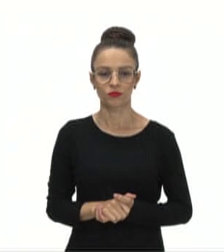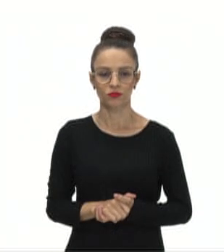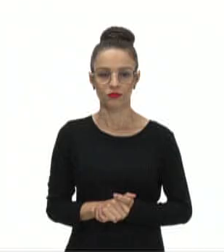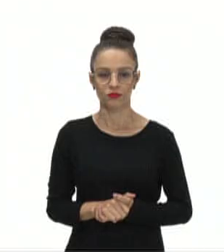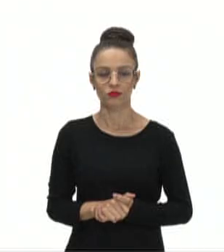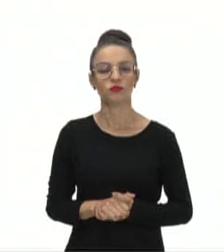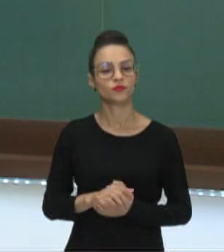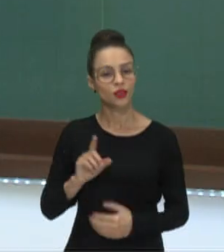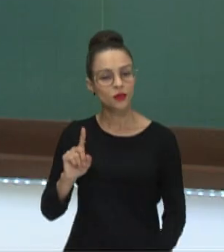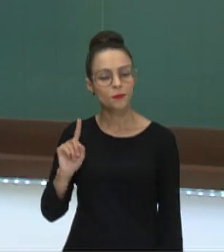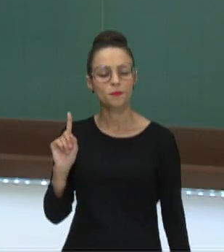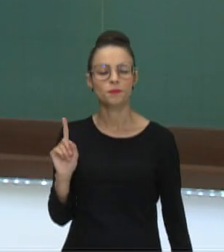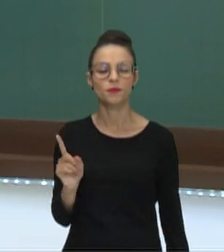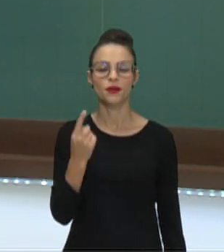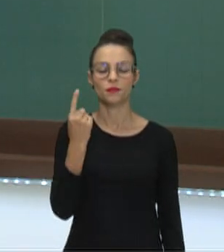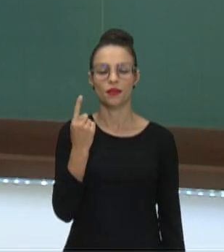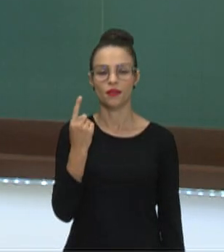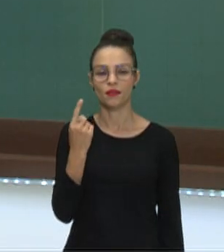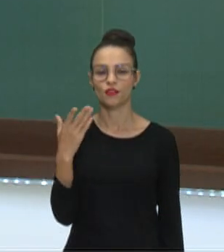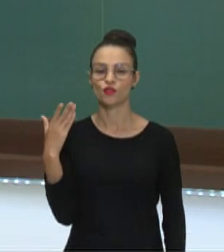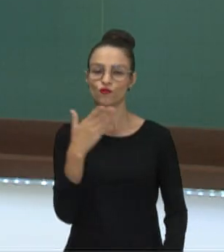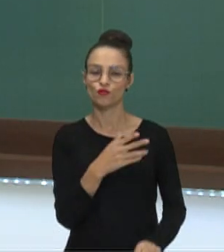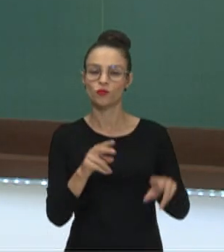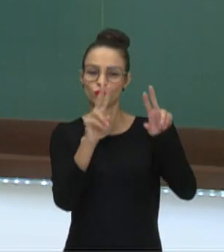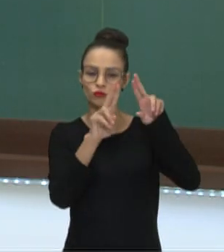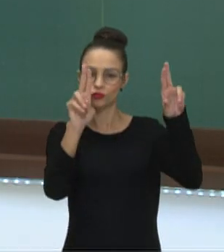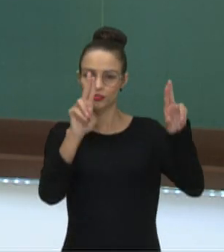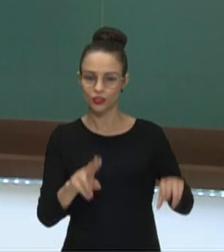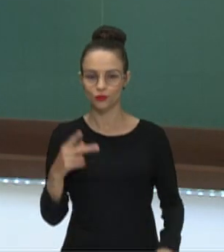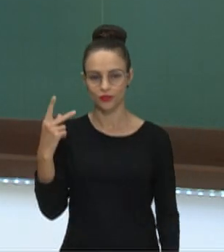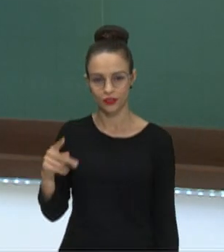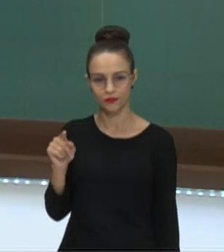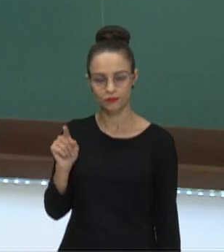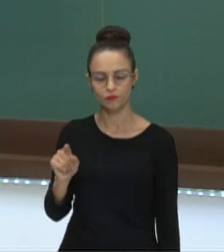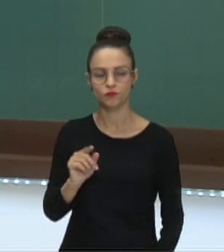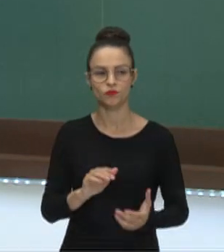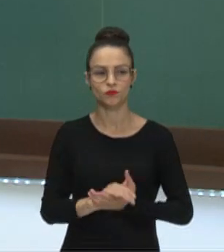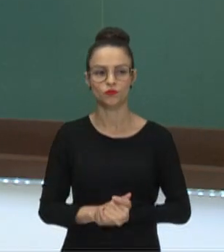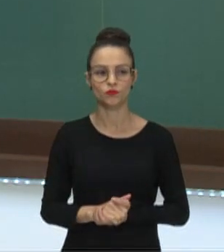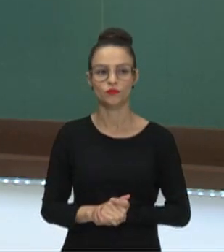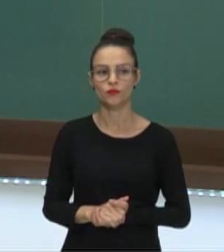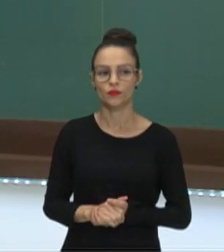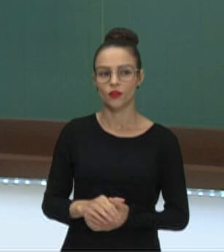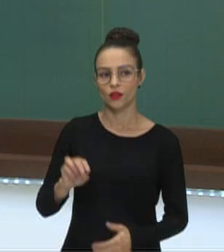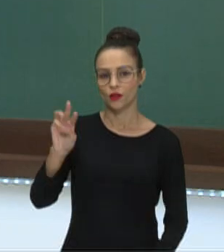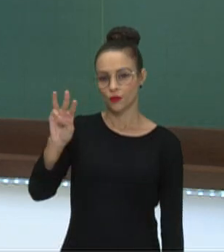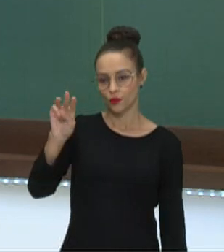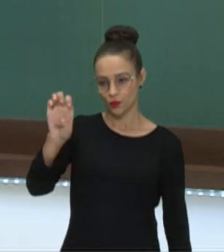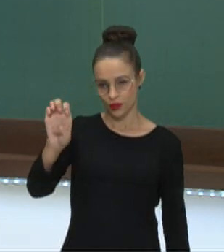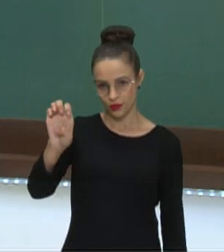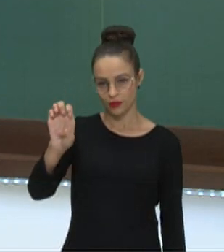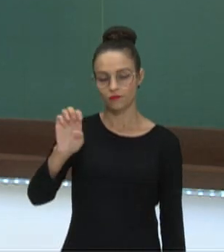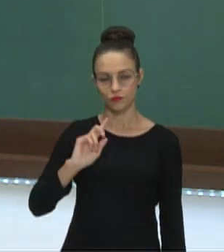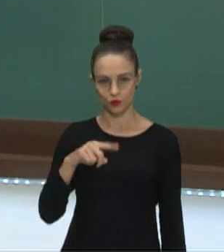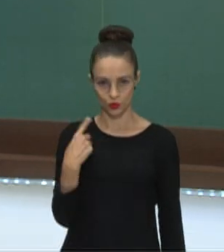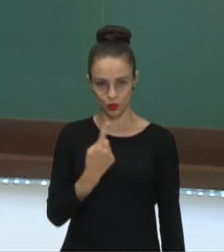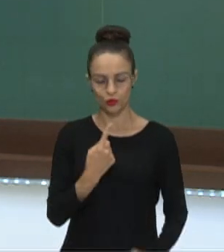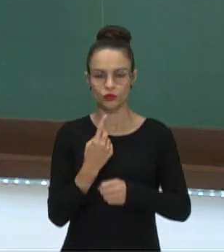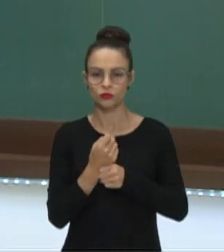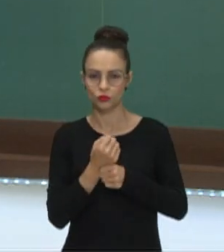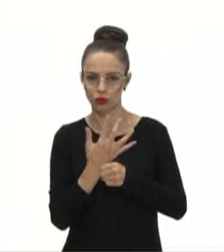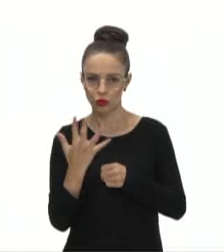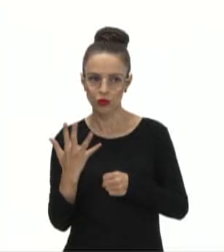Foi a minha primeira vez no Museu de Nelson Mandela. E a última, we, também plural, nós,